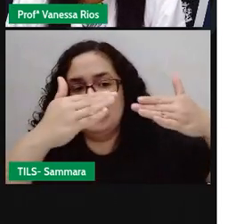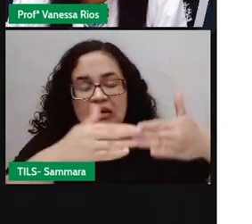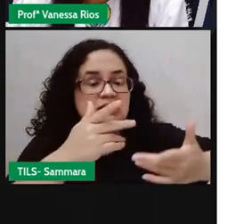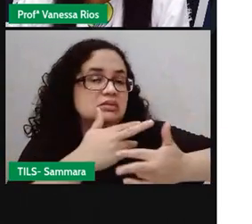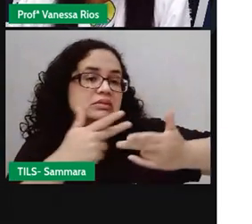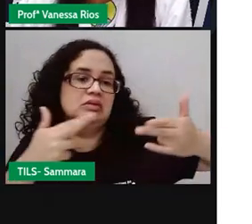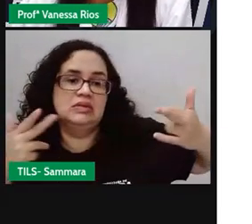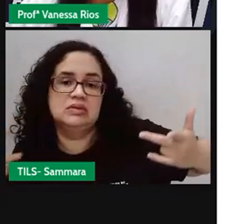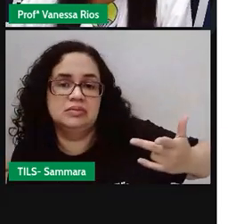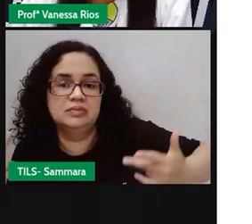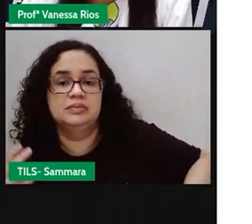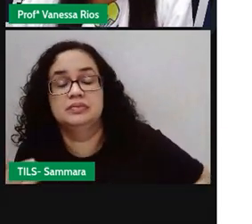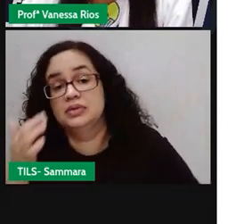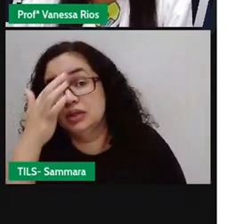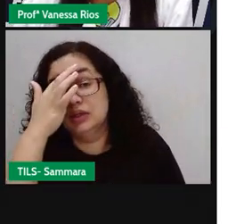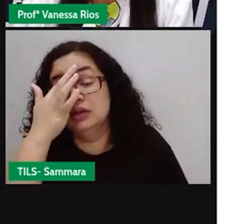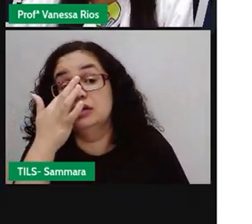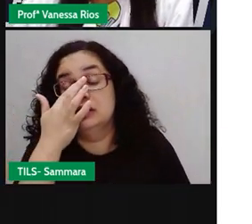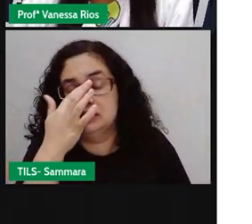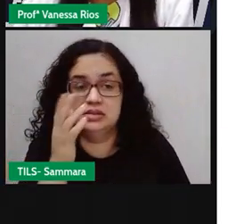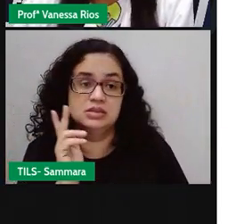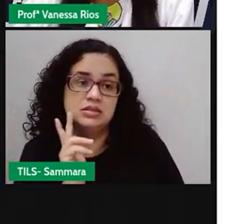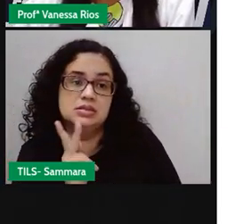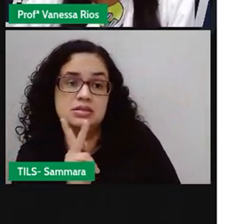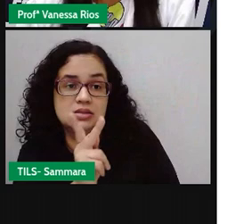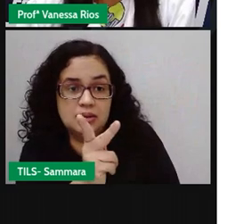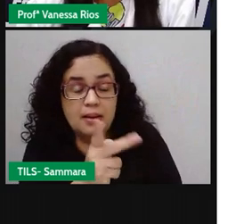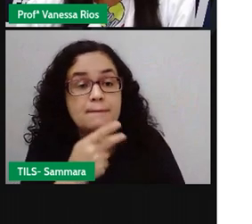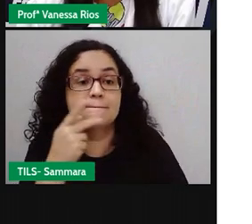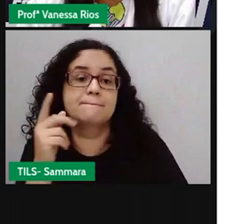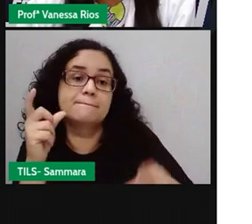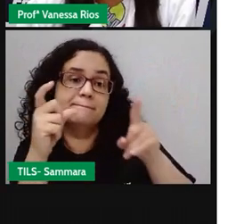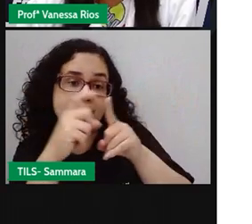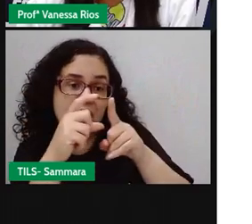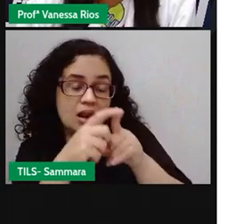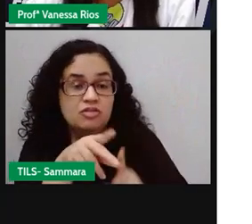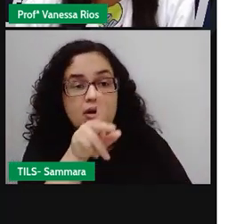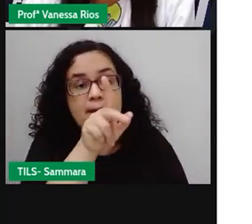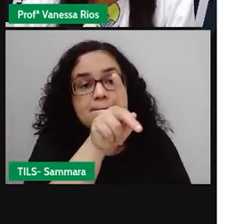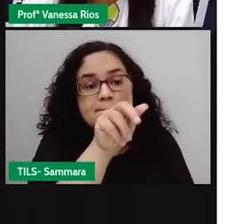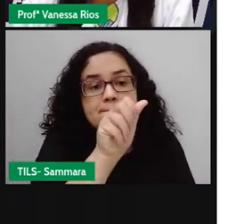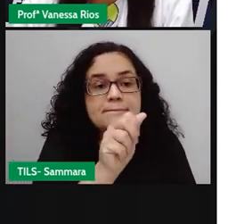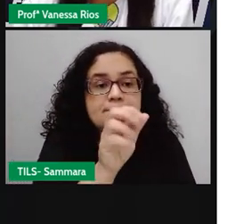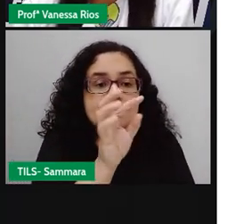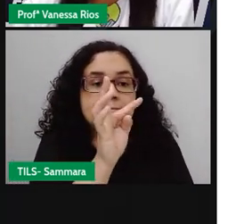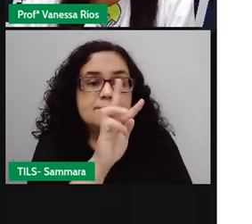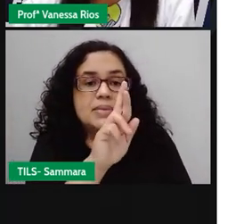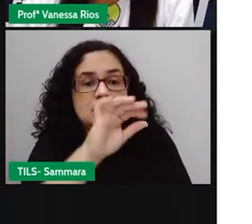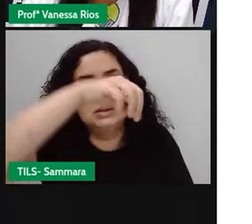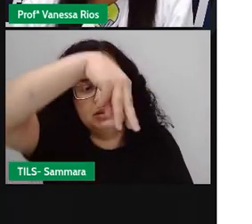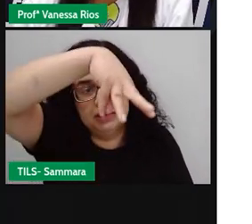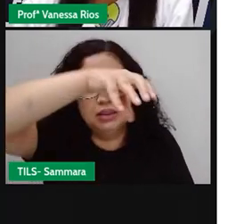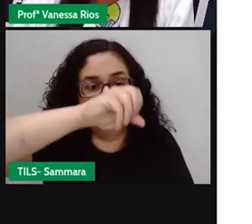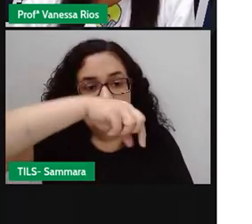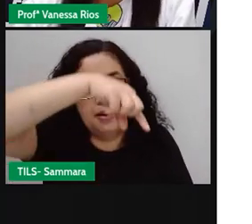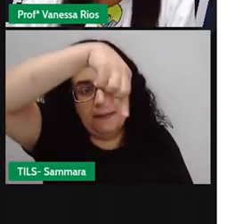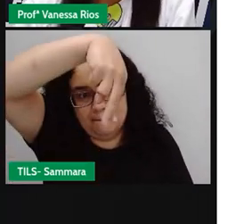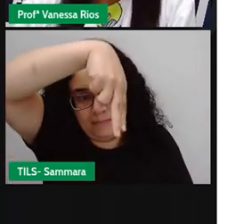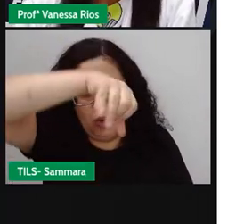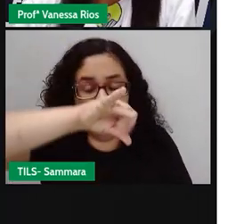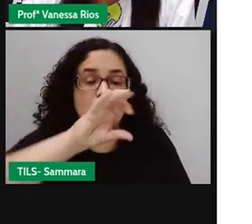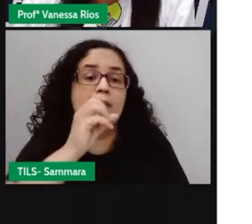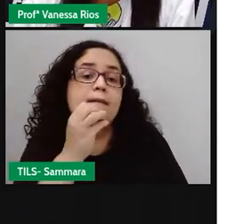patrimônio nenhum. A gente sempre associa o fato da palavra patrimônio estar ligada aí a um bem, a uma